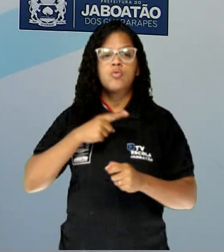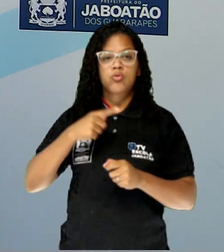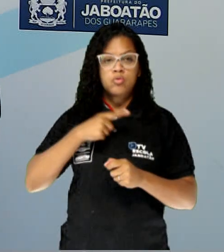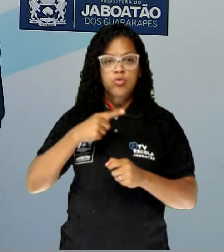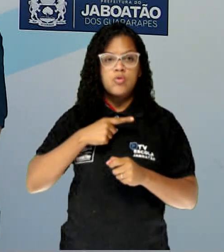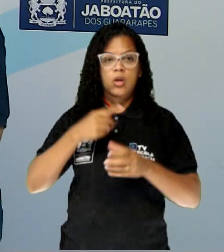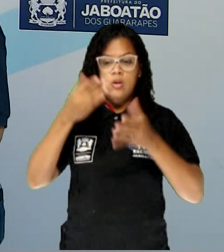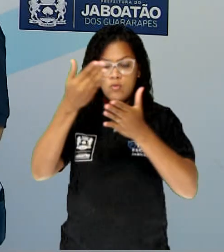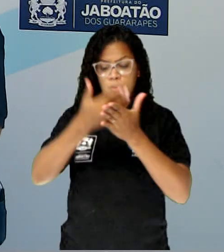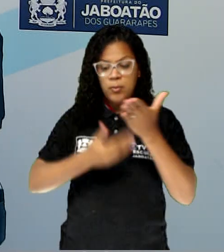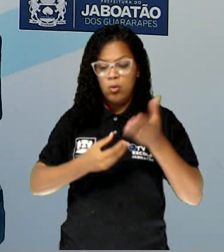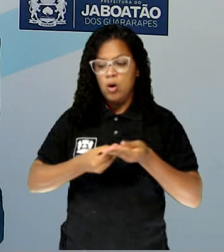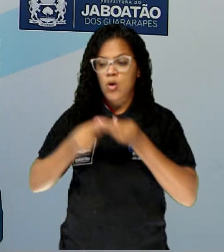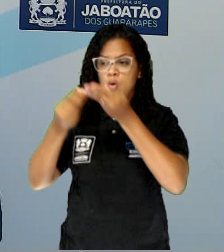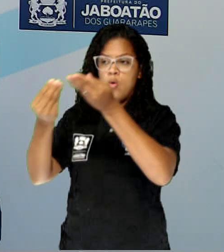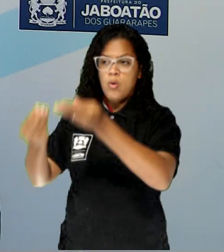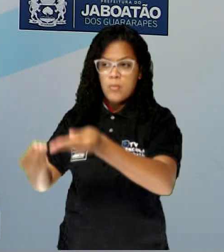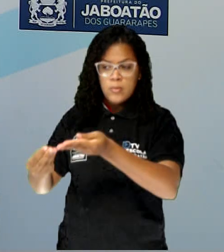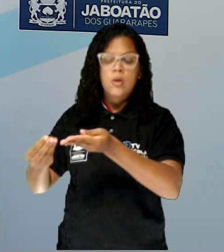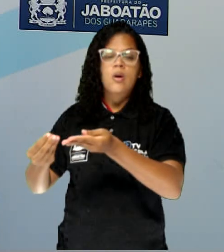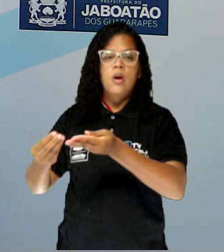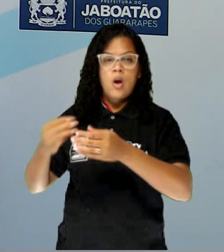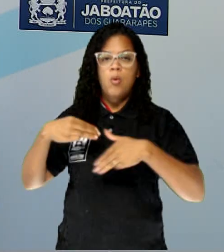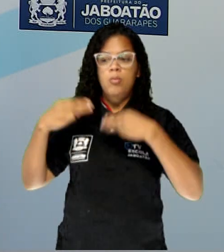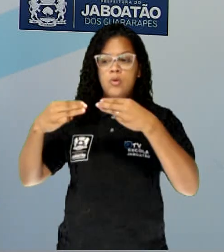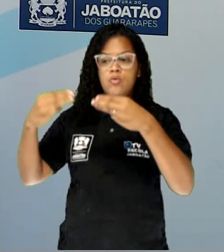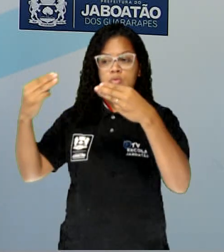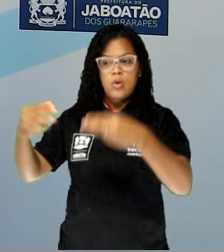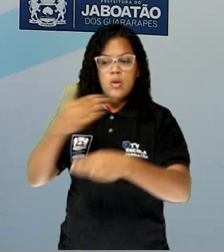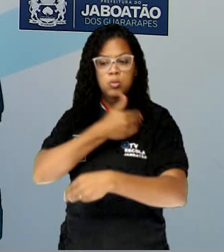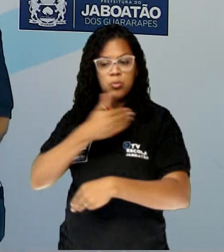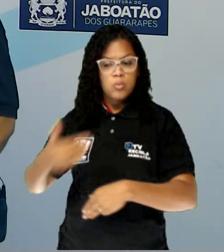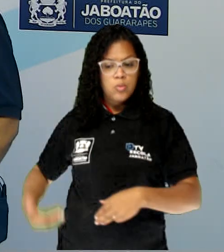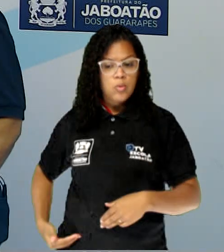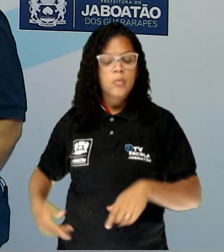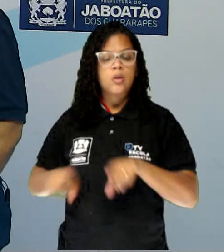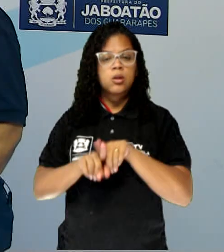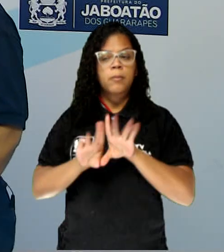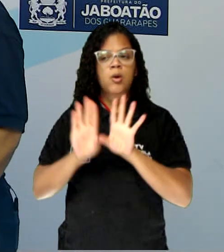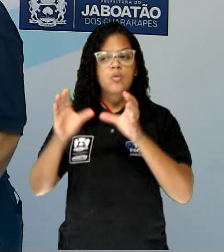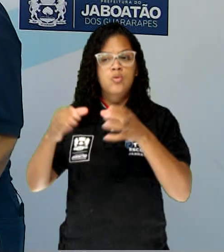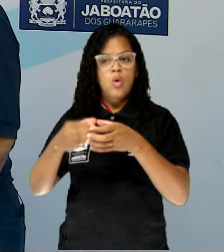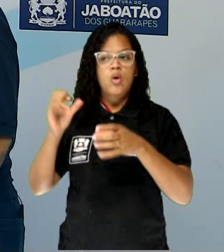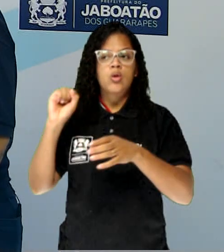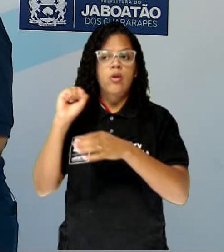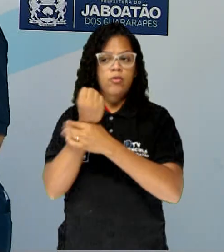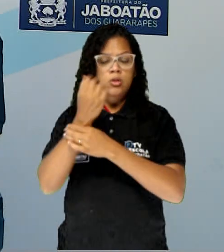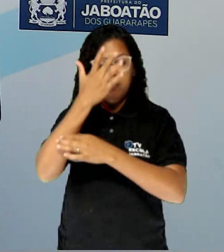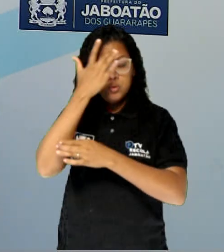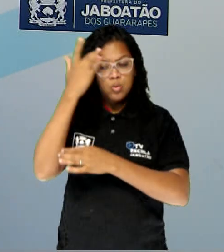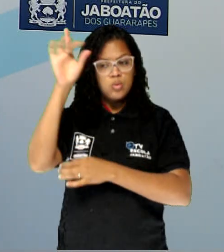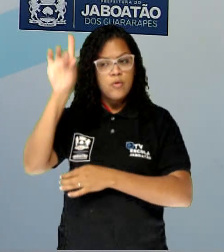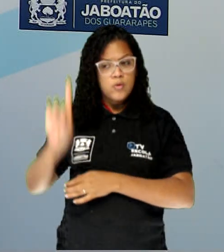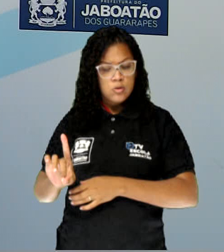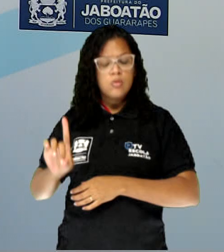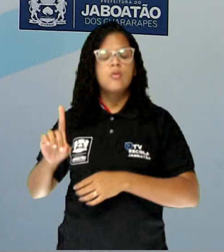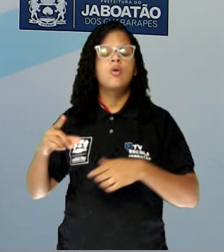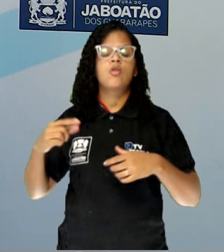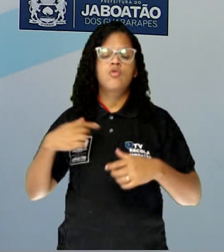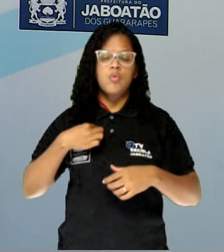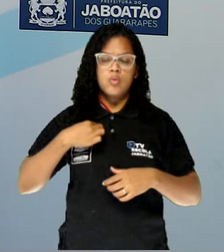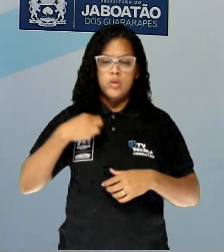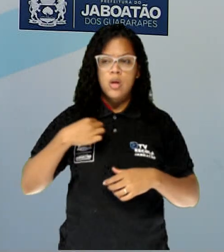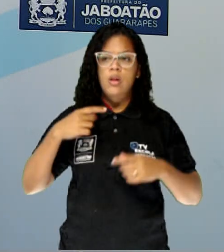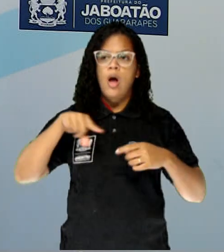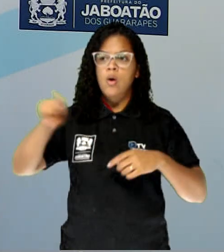ao Ministério Público e órgãos de defesa de pessoas com deficiência. Estou disposto a fazer a denúncia no ar ou ir a